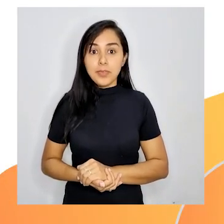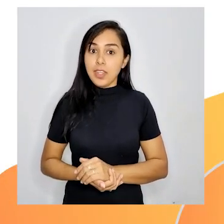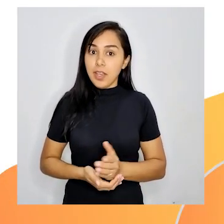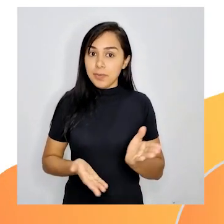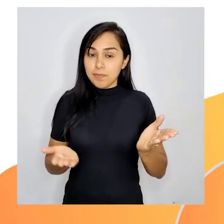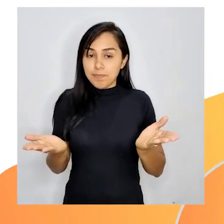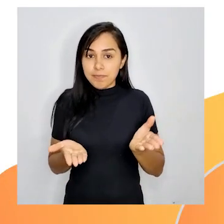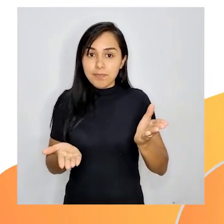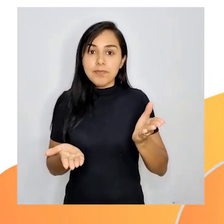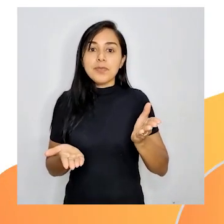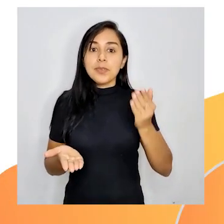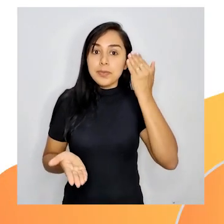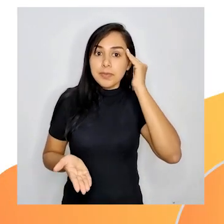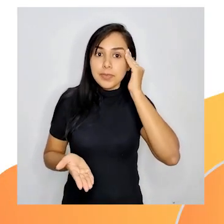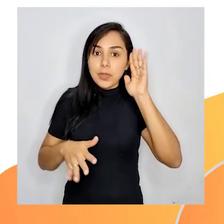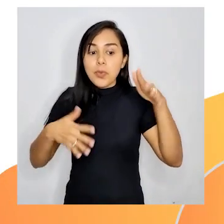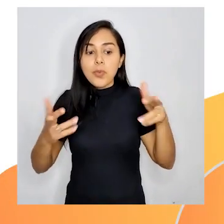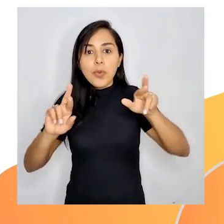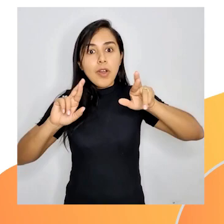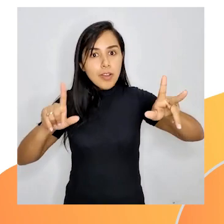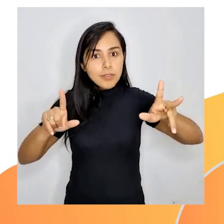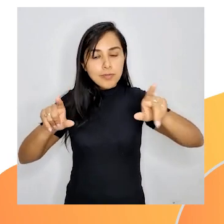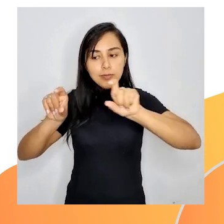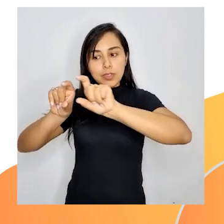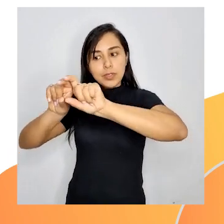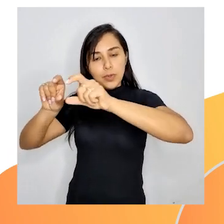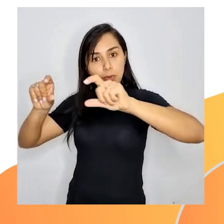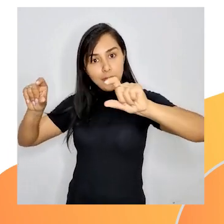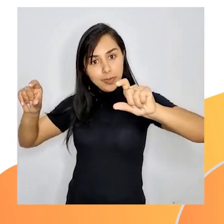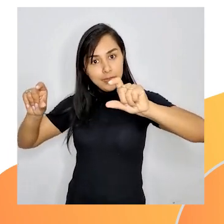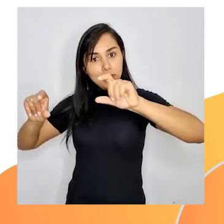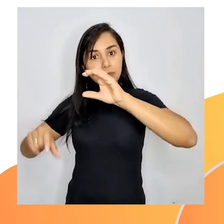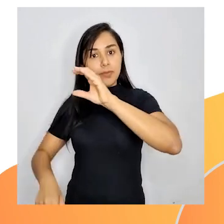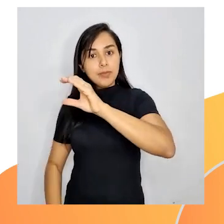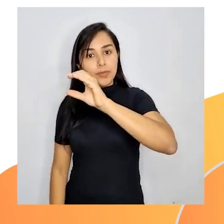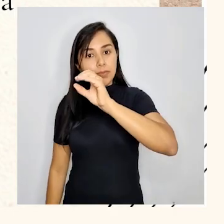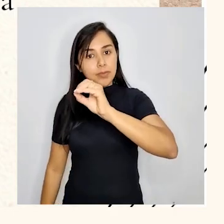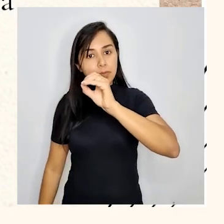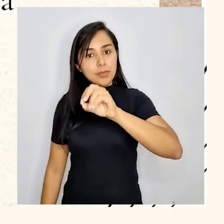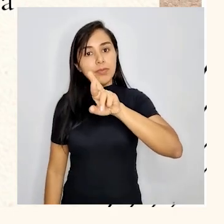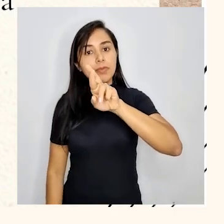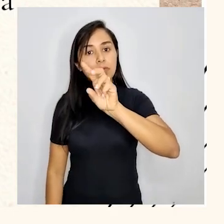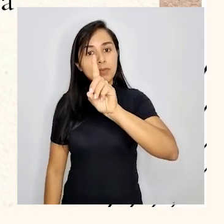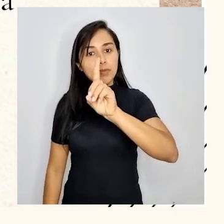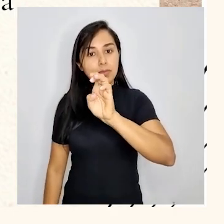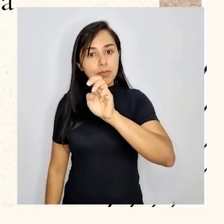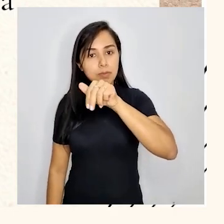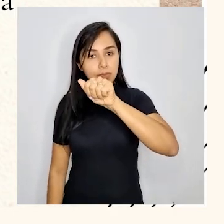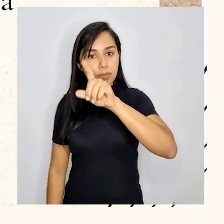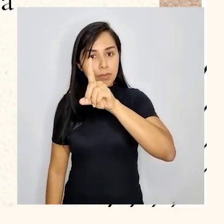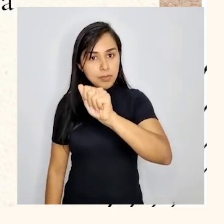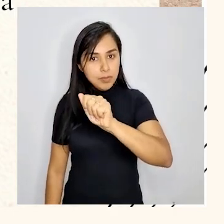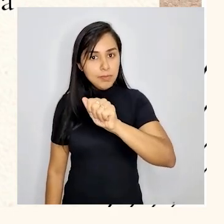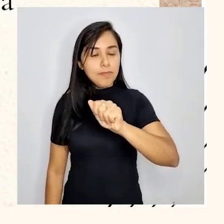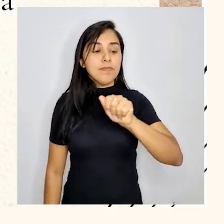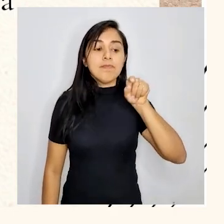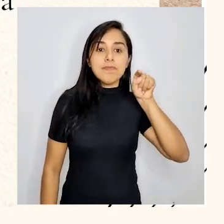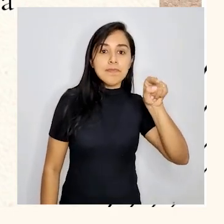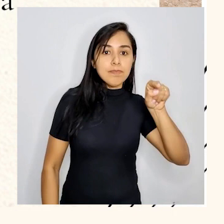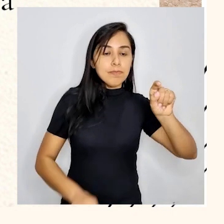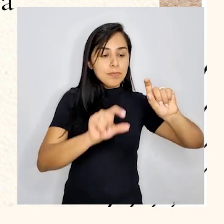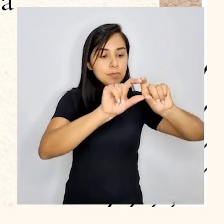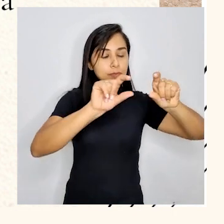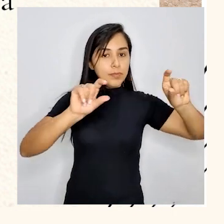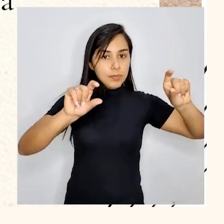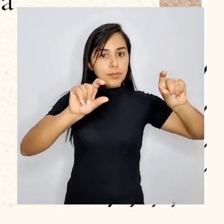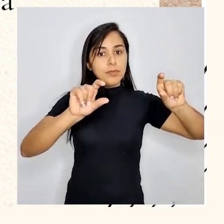diferença entre orações coordenadas e orações subordinadas. As orações coordenadas, elas não